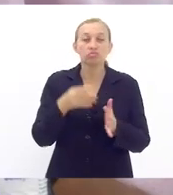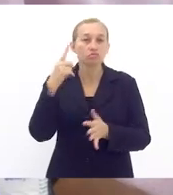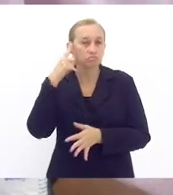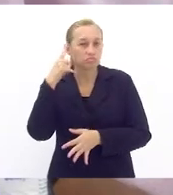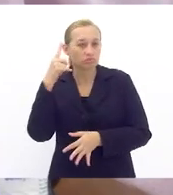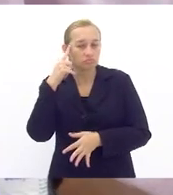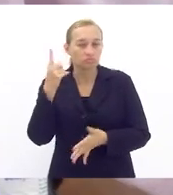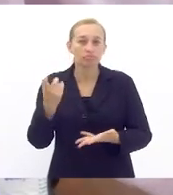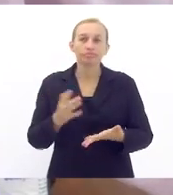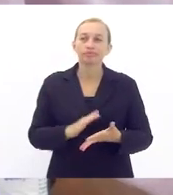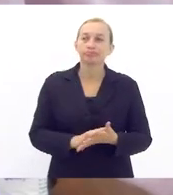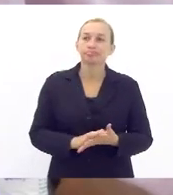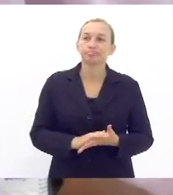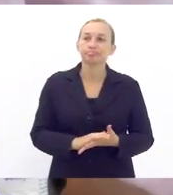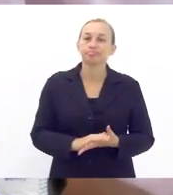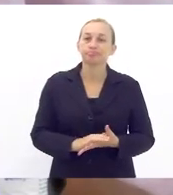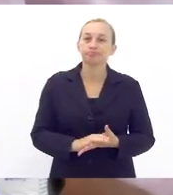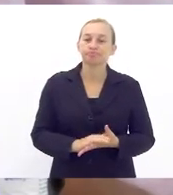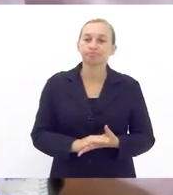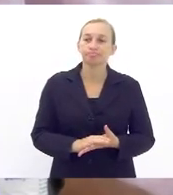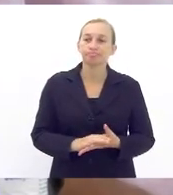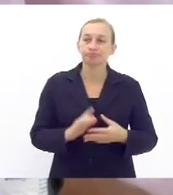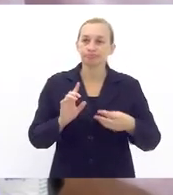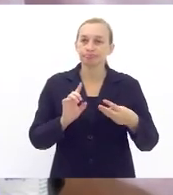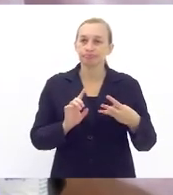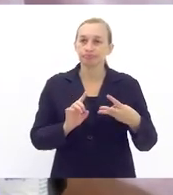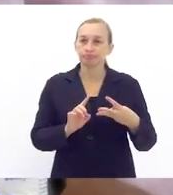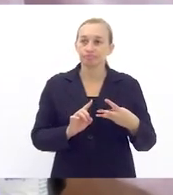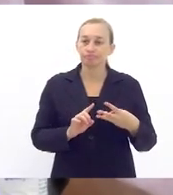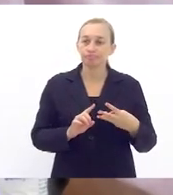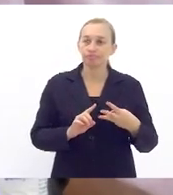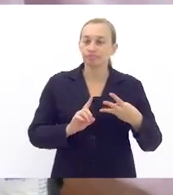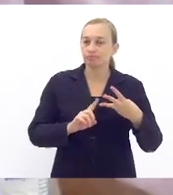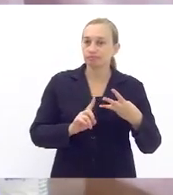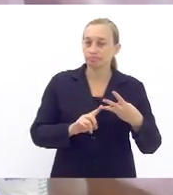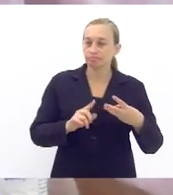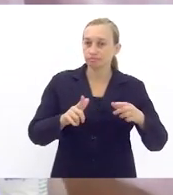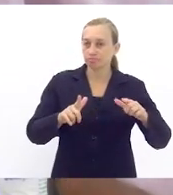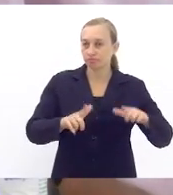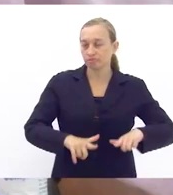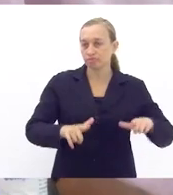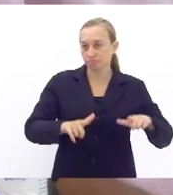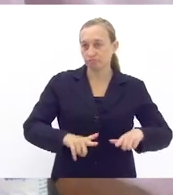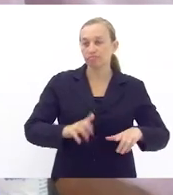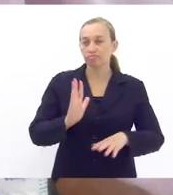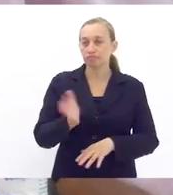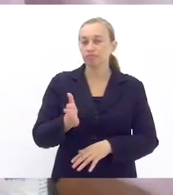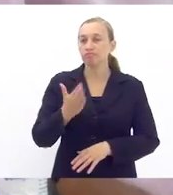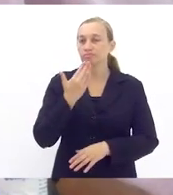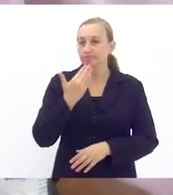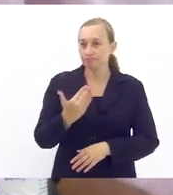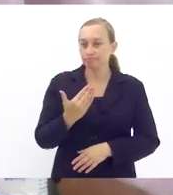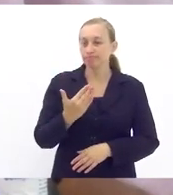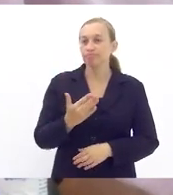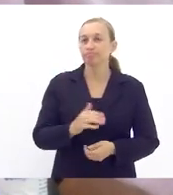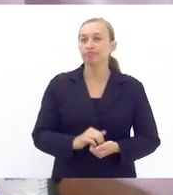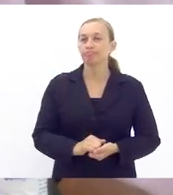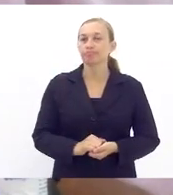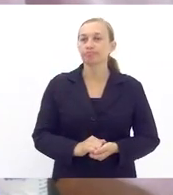a gente pensa no terceiro espaço que era um pedido já da